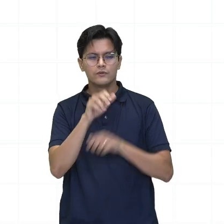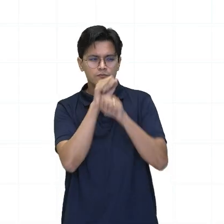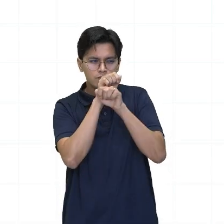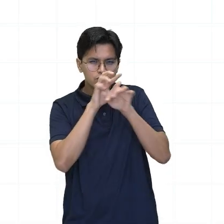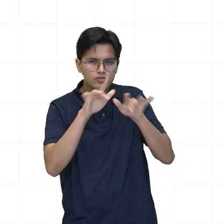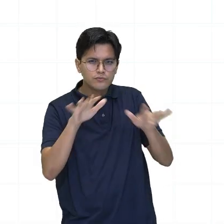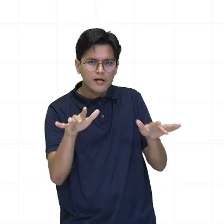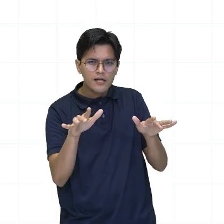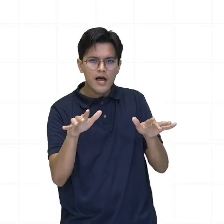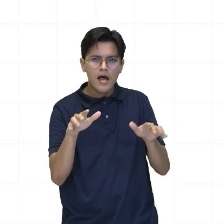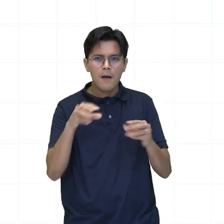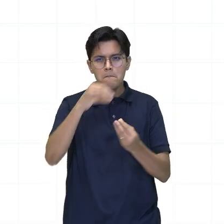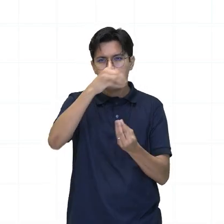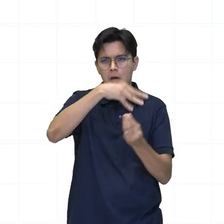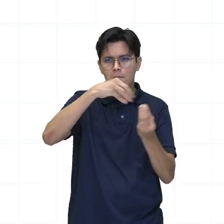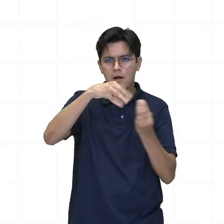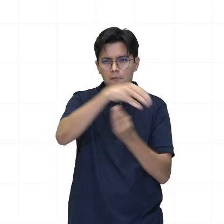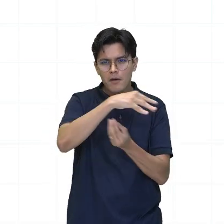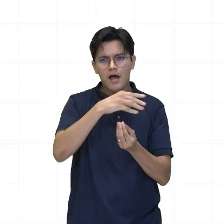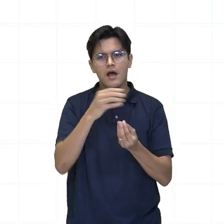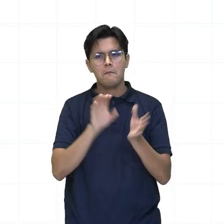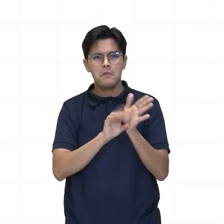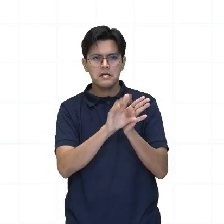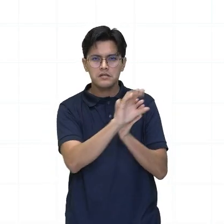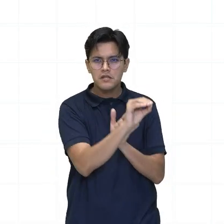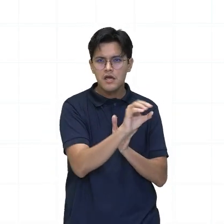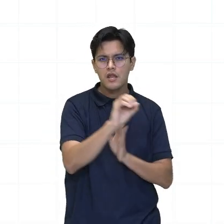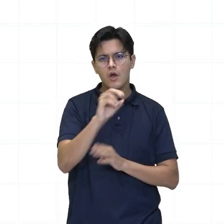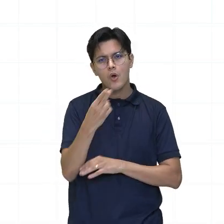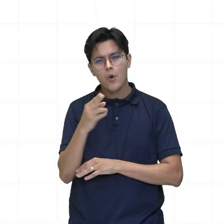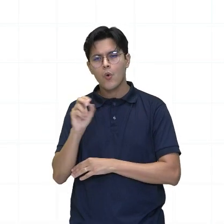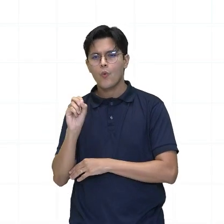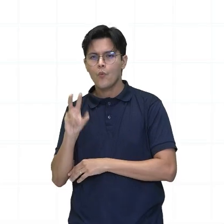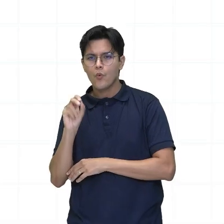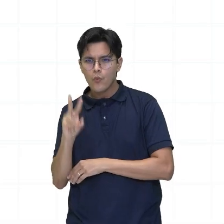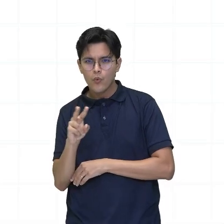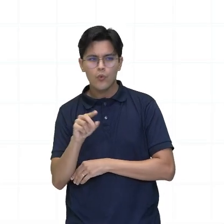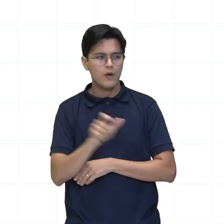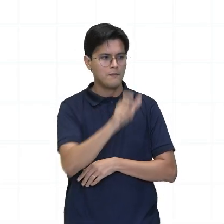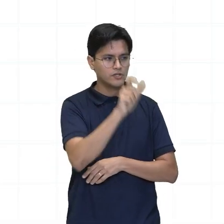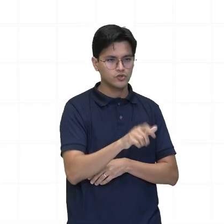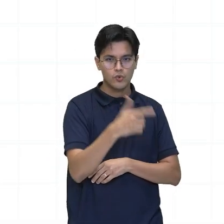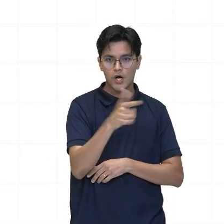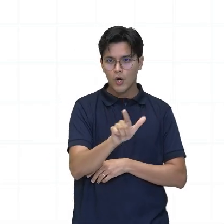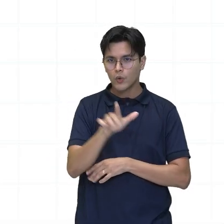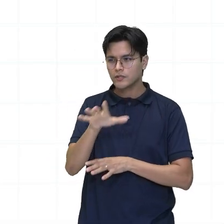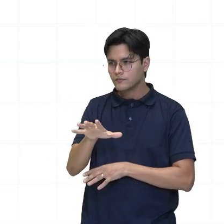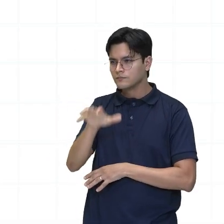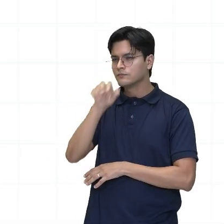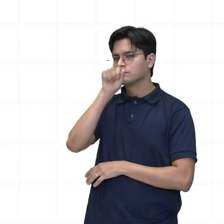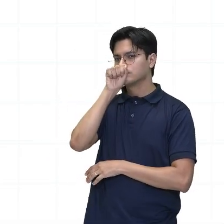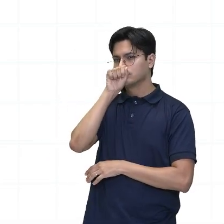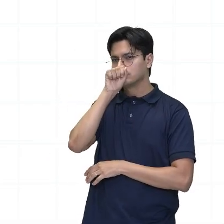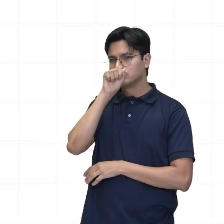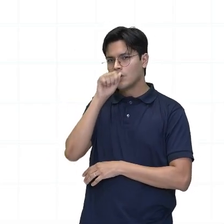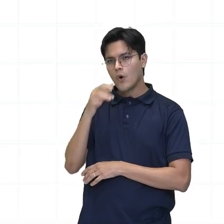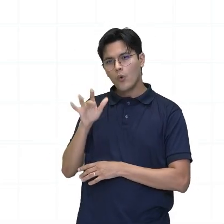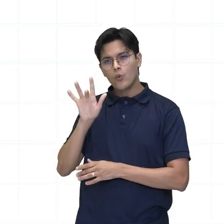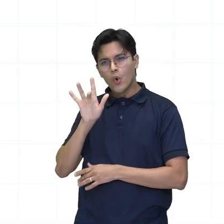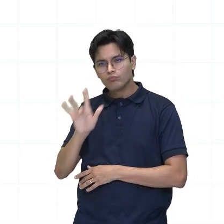aí da pneumonia, nós temos tosse, febre, dificuldade